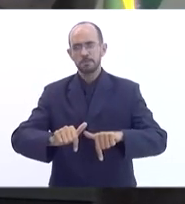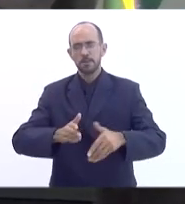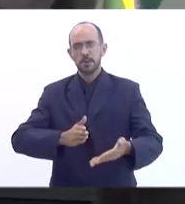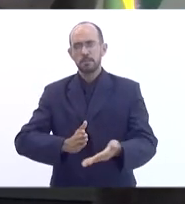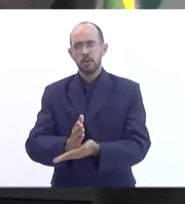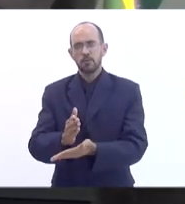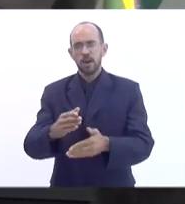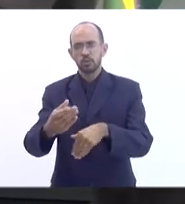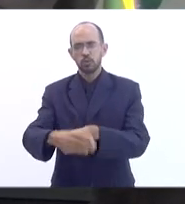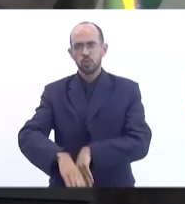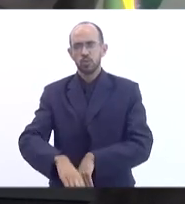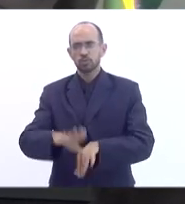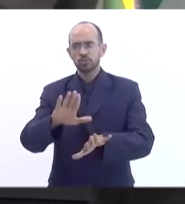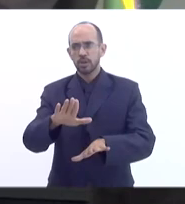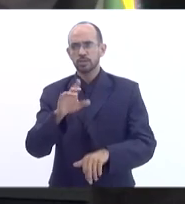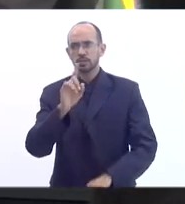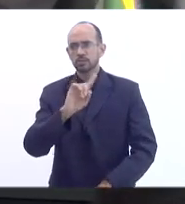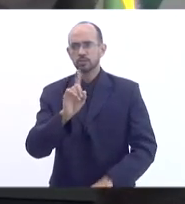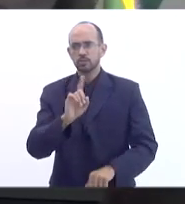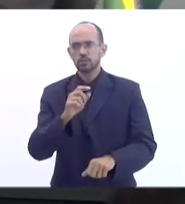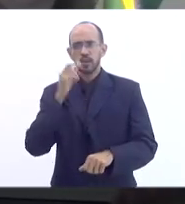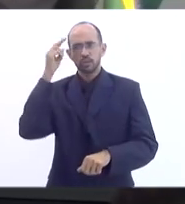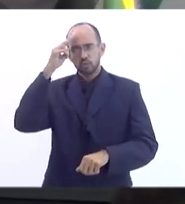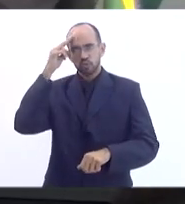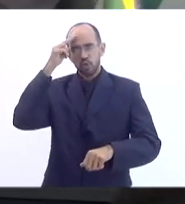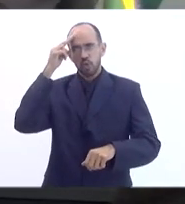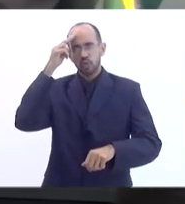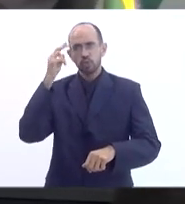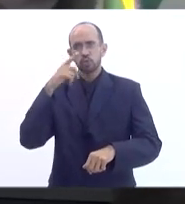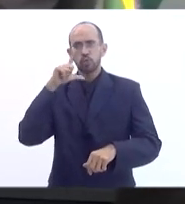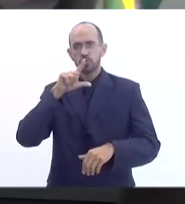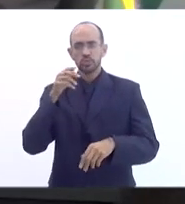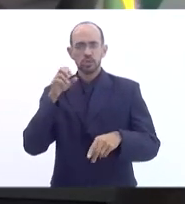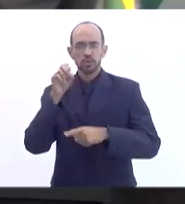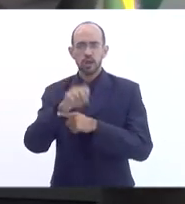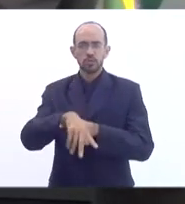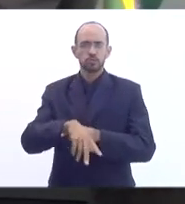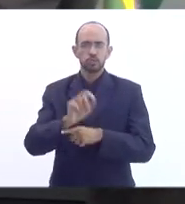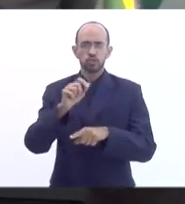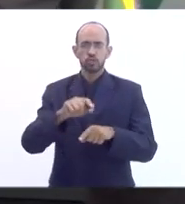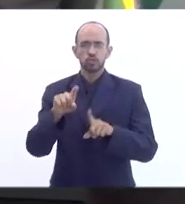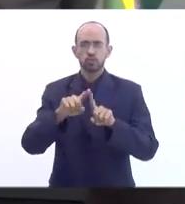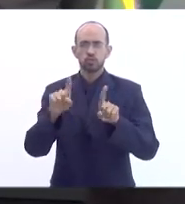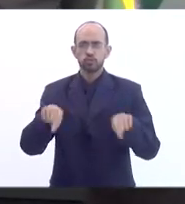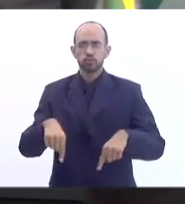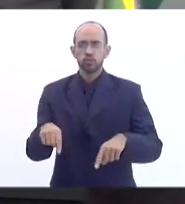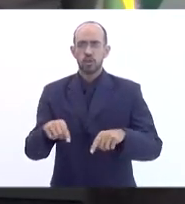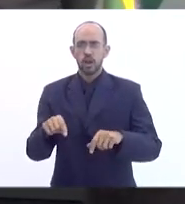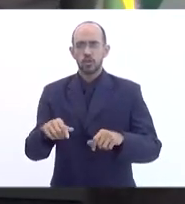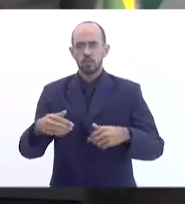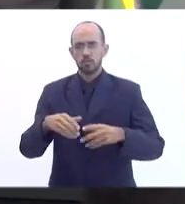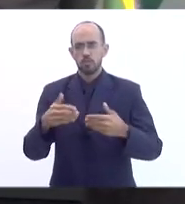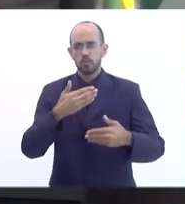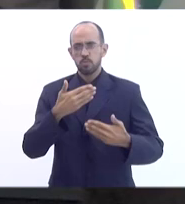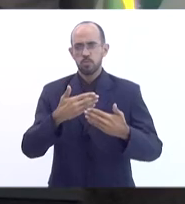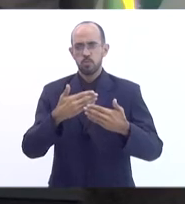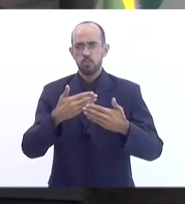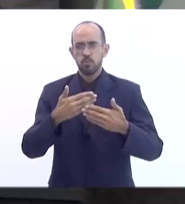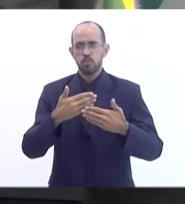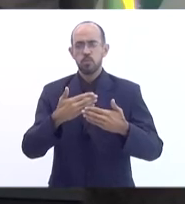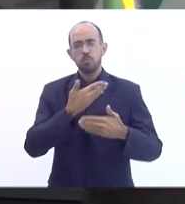mas não tiveram seu sonho realizado de ingressar no serviço público por conta de algumas questões sobretudo